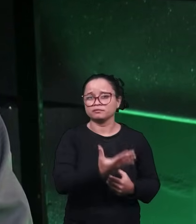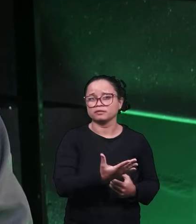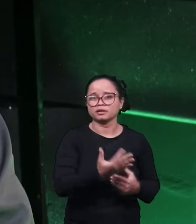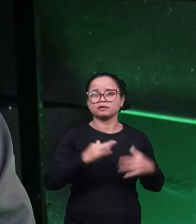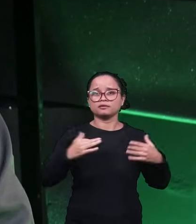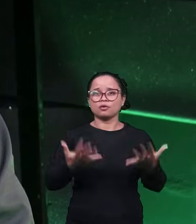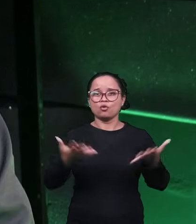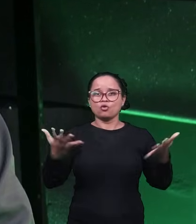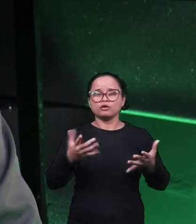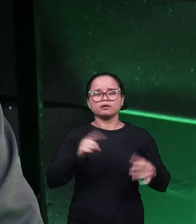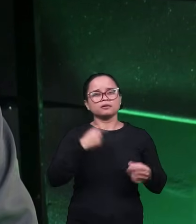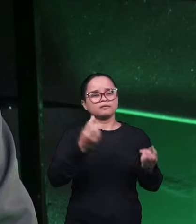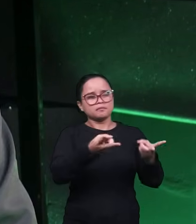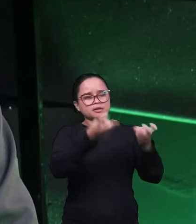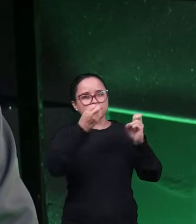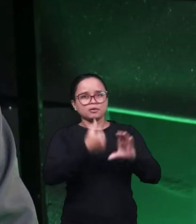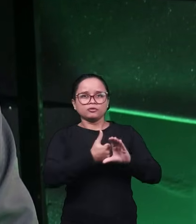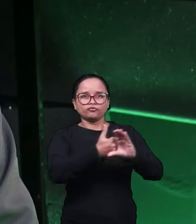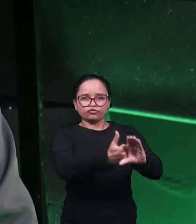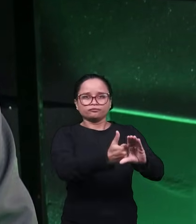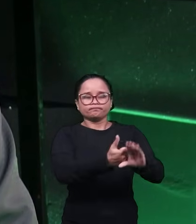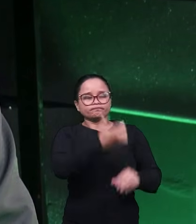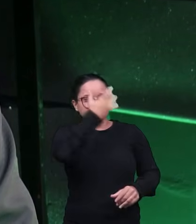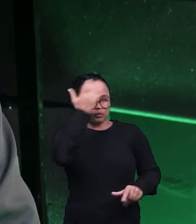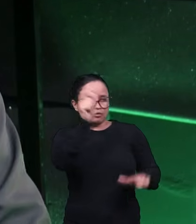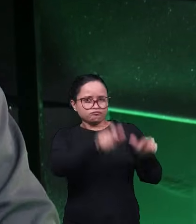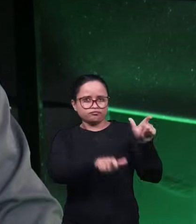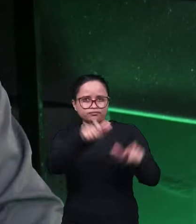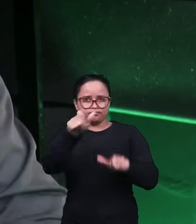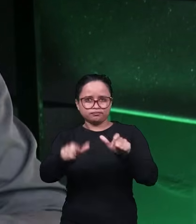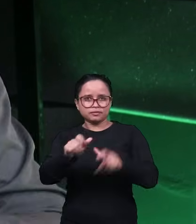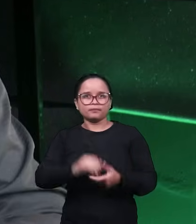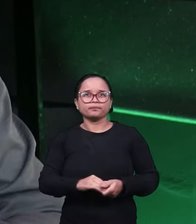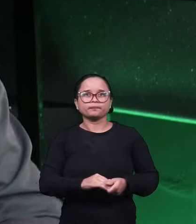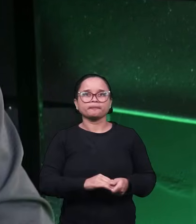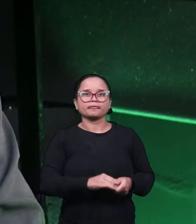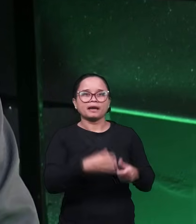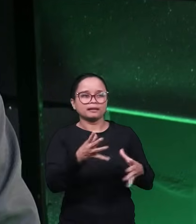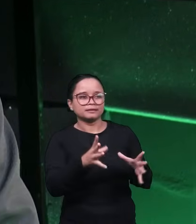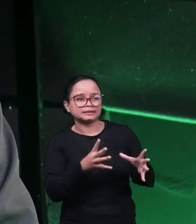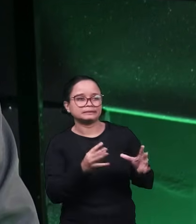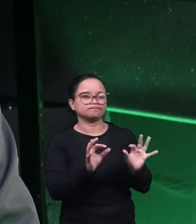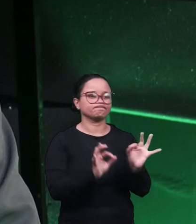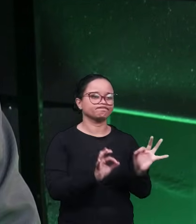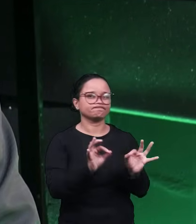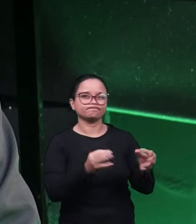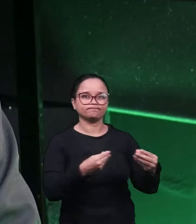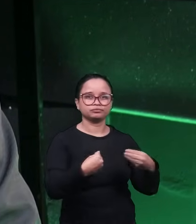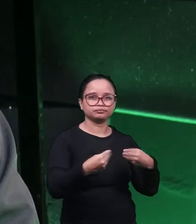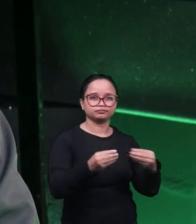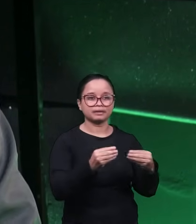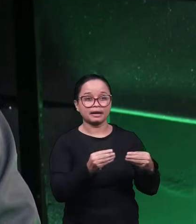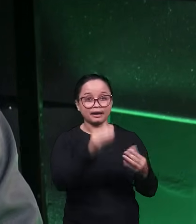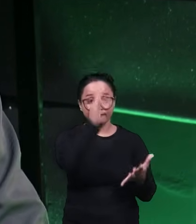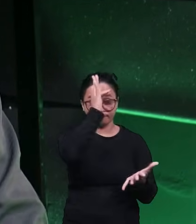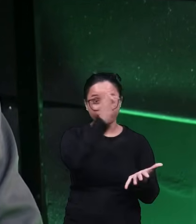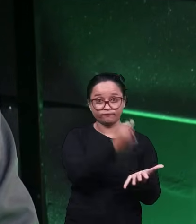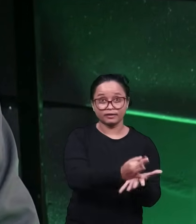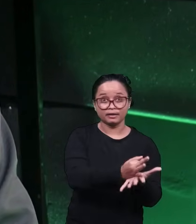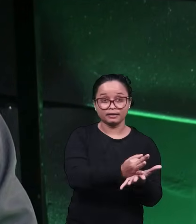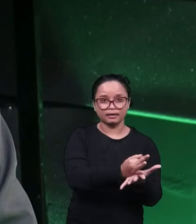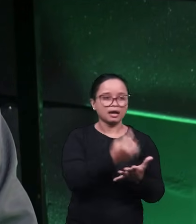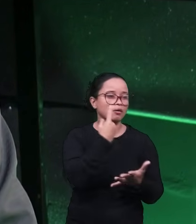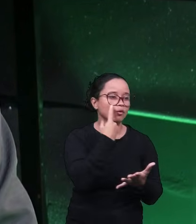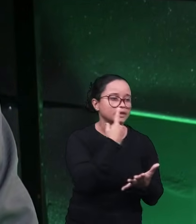vemos hoje no cristianismo, as pessoas, elas querem moldar uma fé ao bel prazer e ao